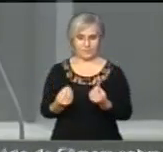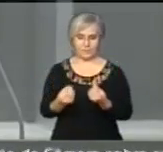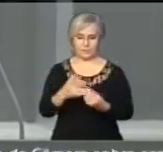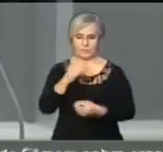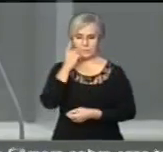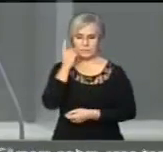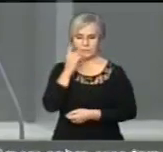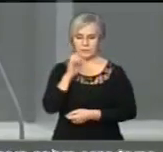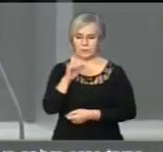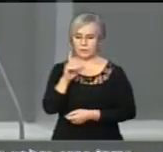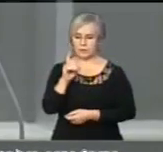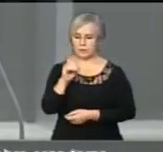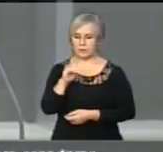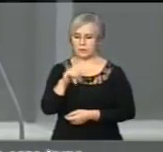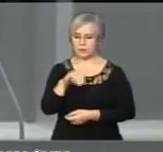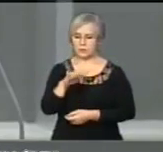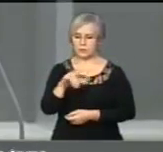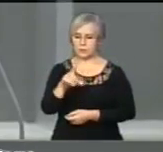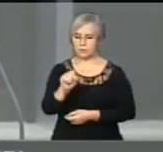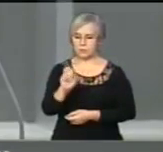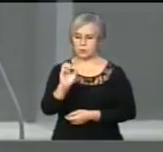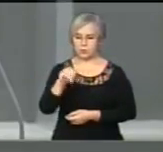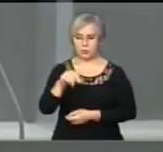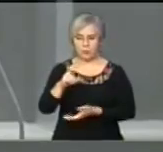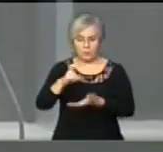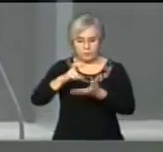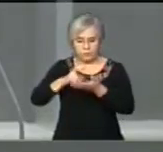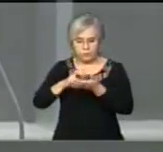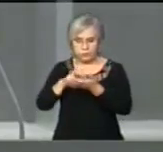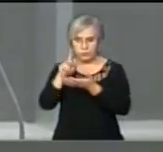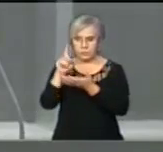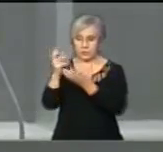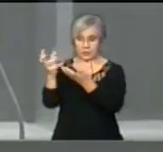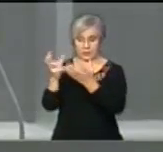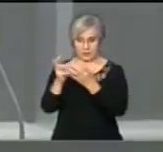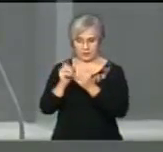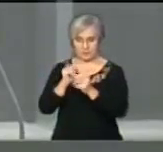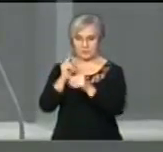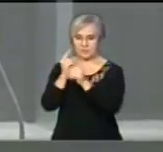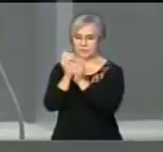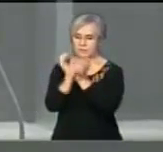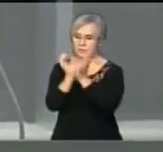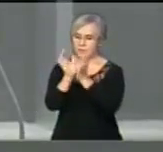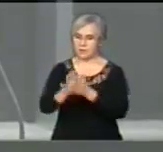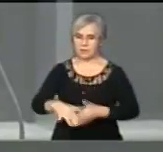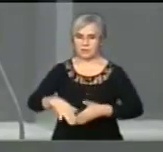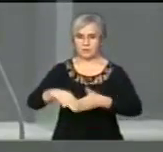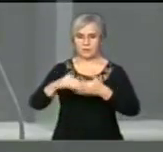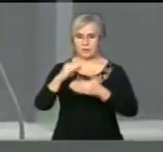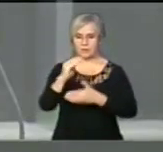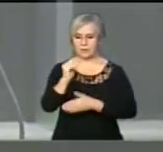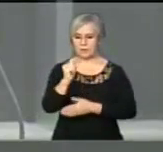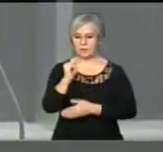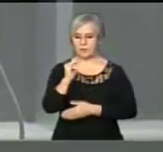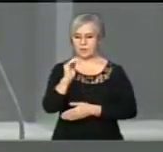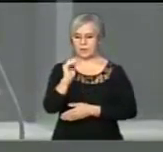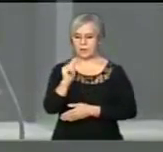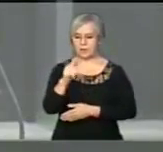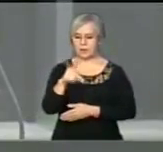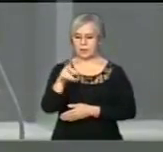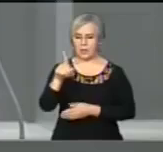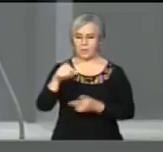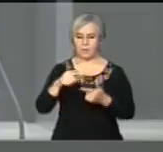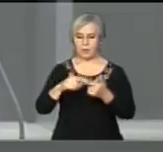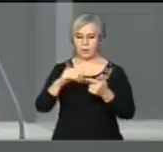Deputado Edmilson, desde cedo lá, acolhendo lideranças Caiapó, Xicrim e